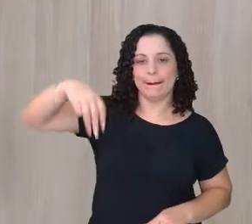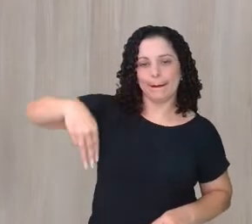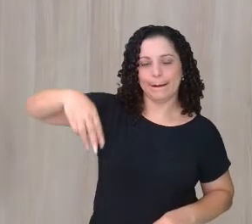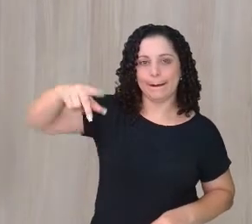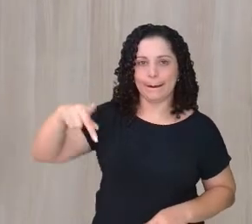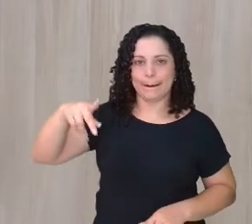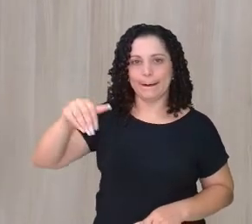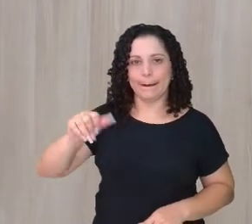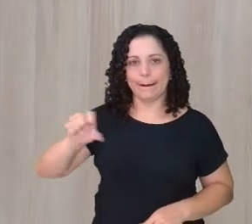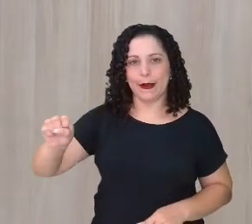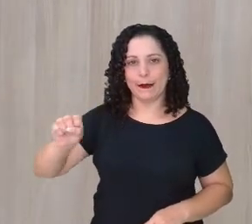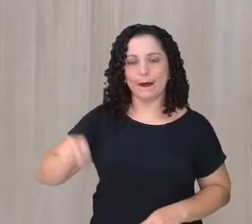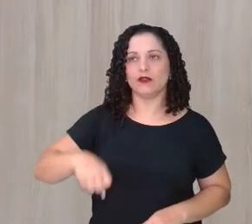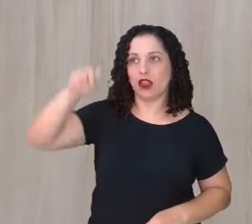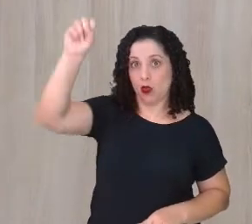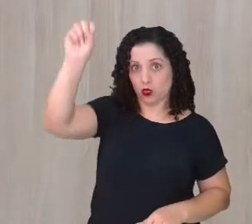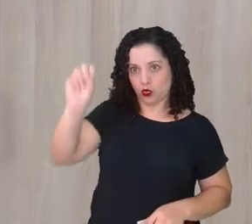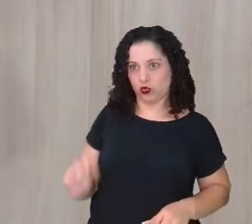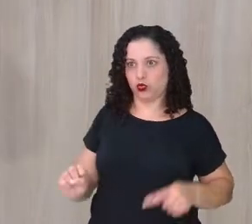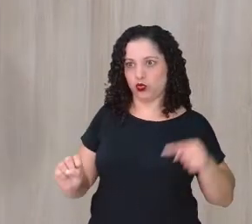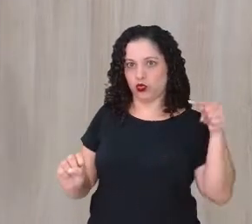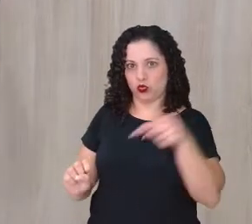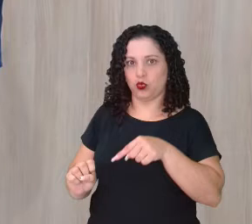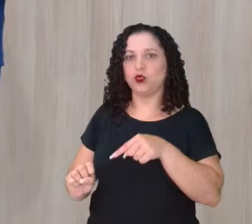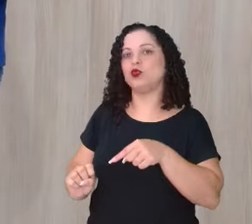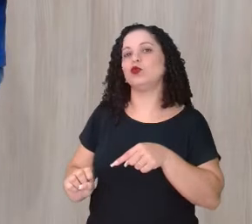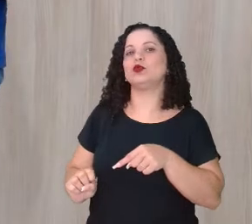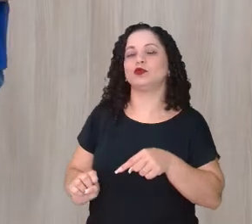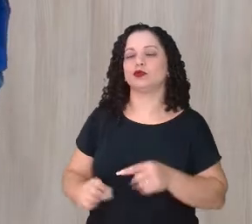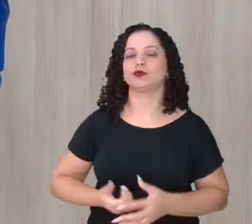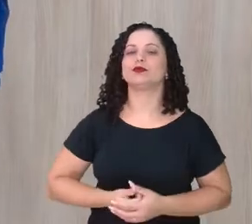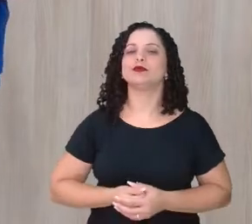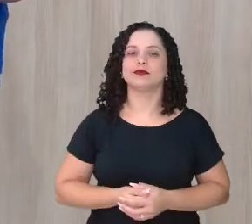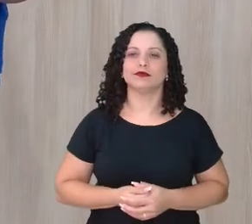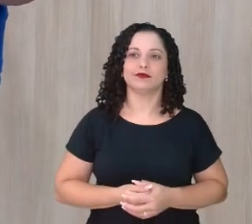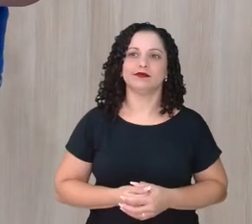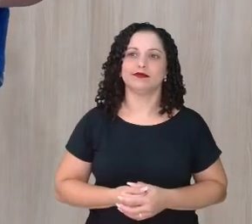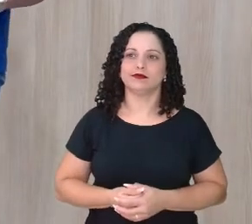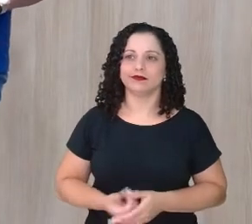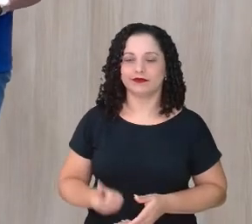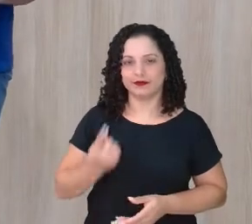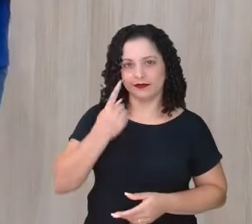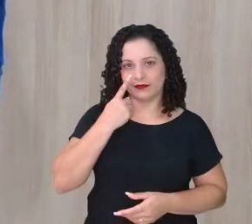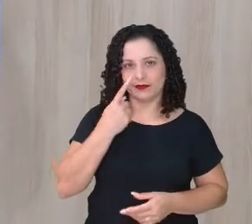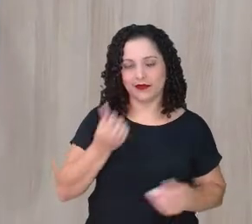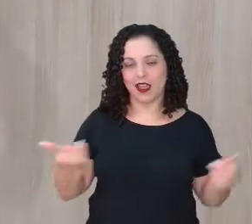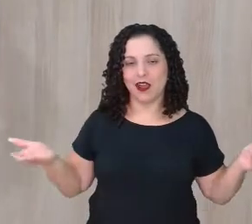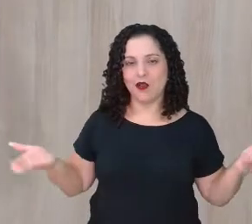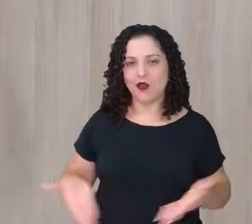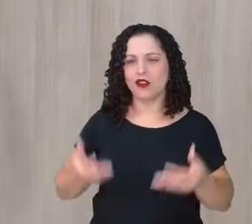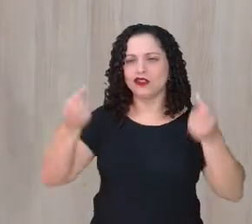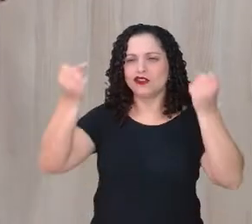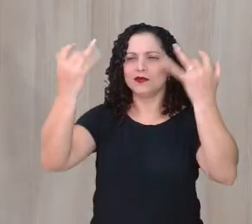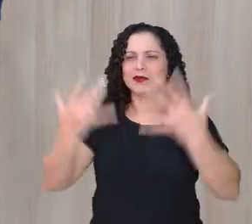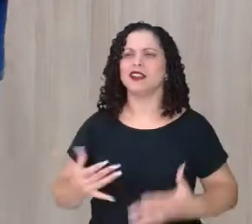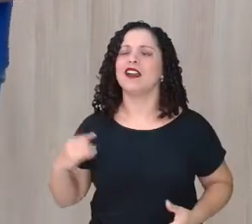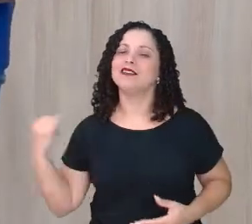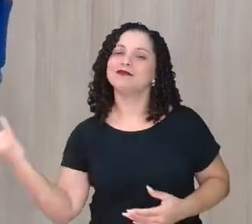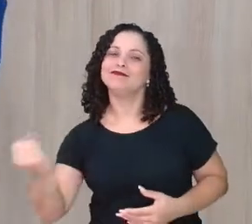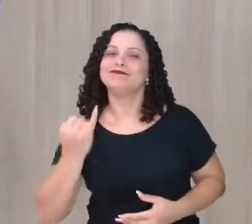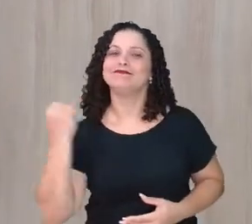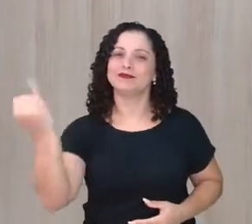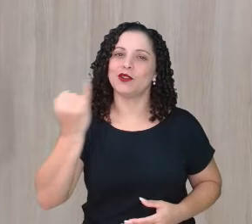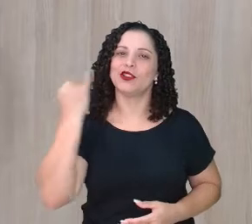propício criar a questão de gado. Mas vamos continuar. Saímos aí do bioma e vamos falar dessa